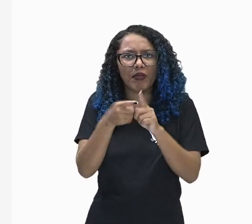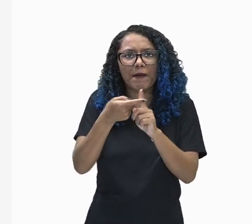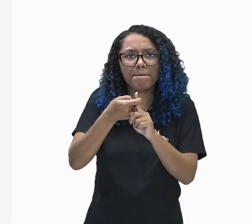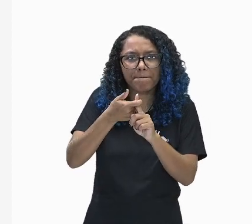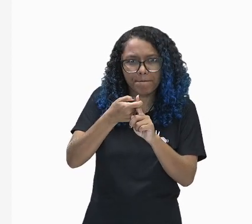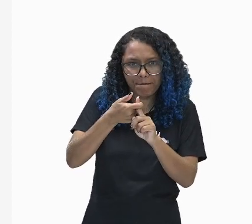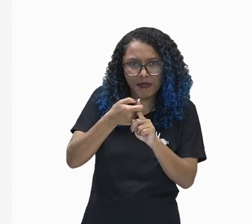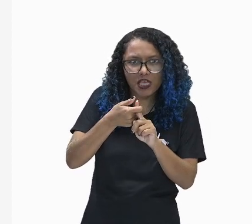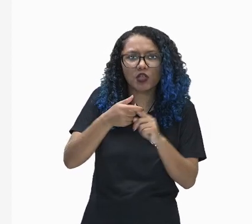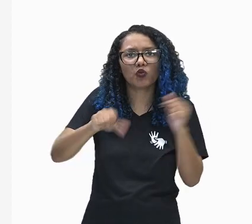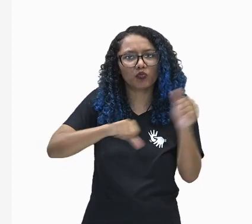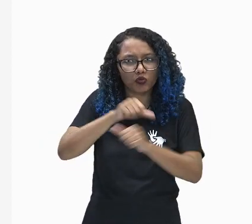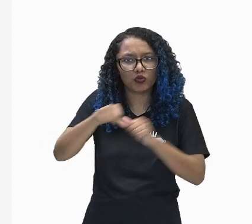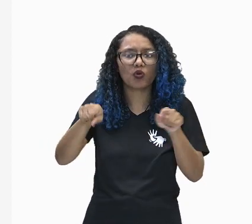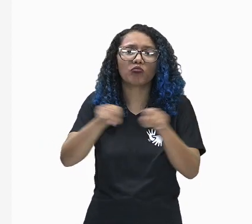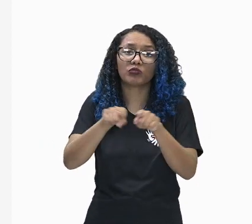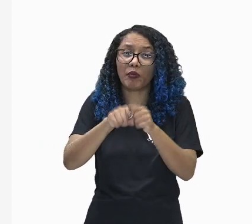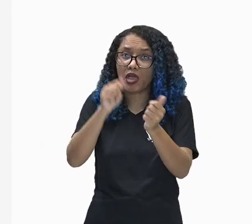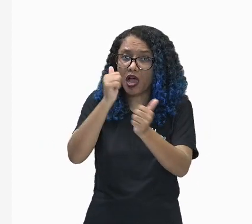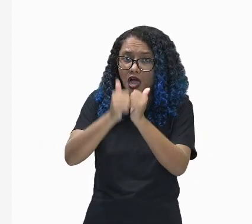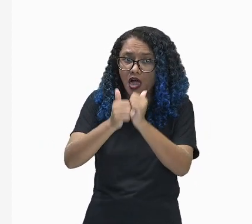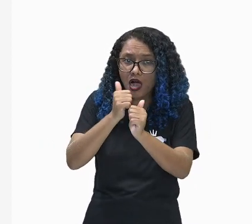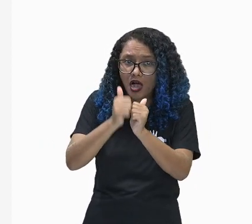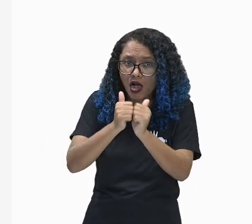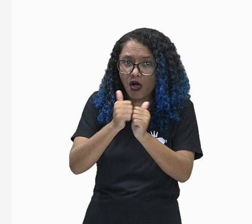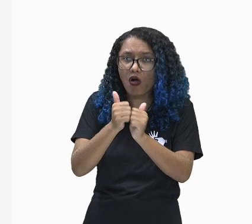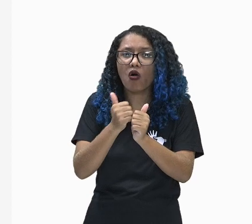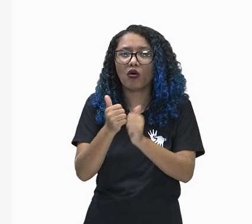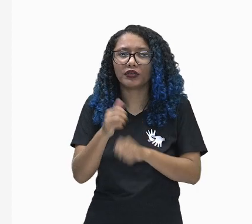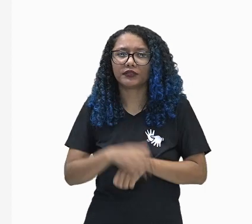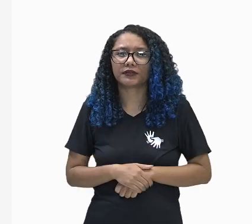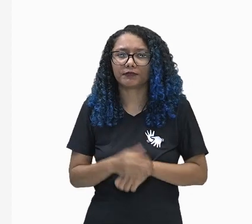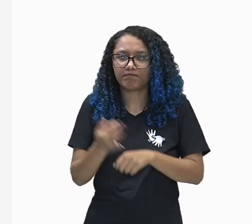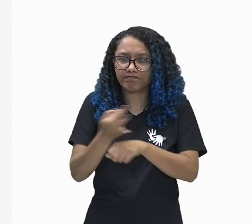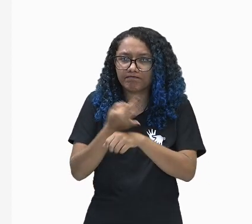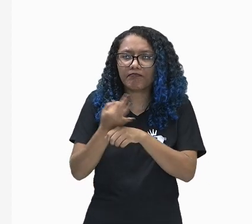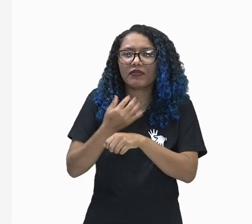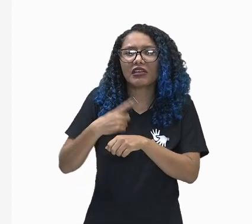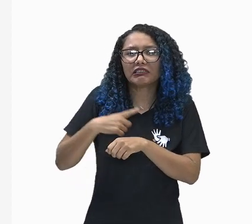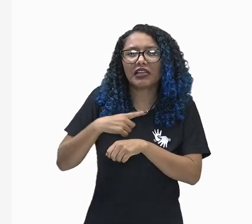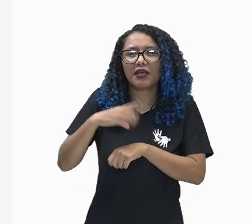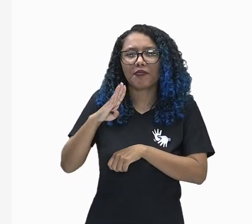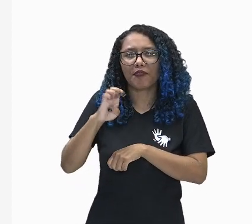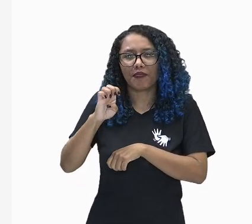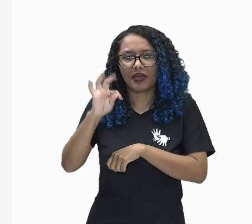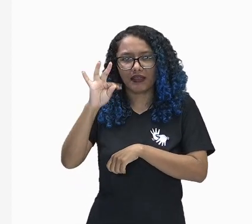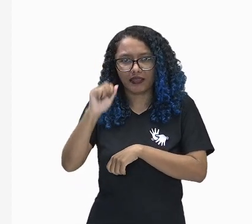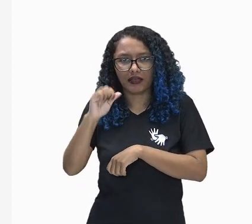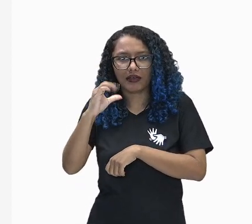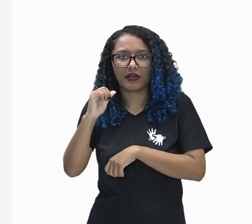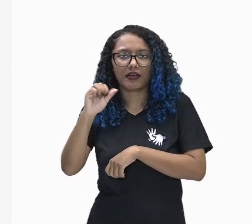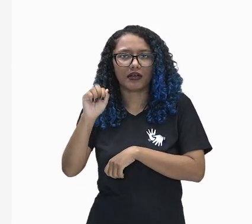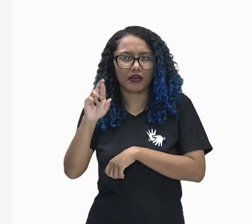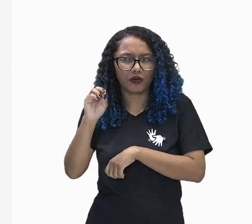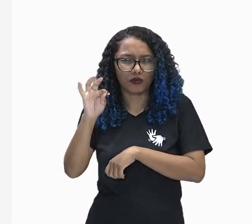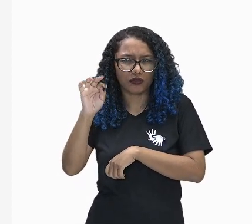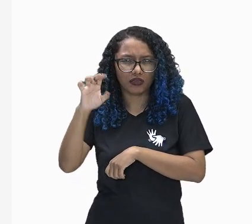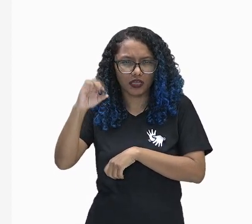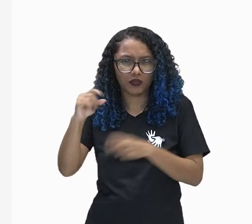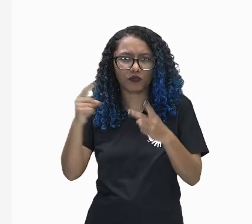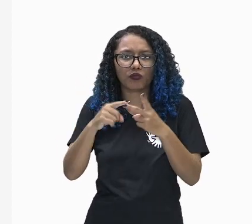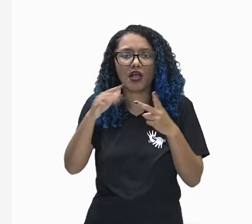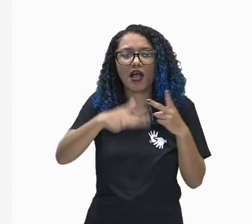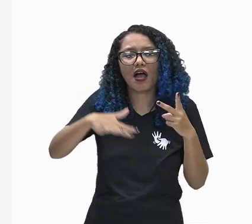já foi modificado, o arroz também com maior teor de beta-caroteno. Na medicina, ainda em estudo, olha que